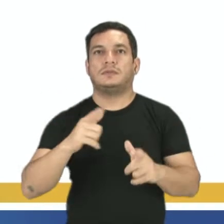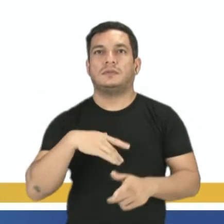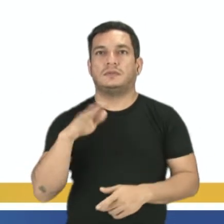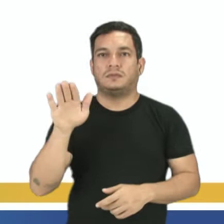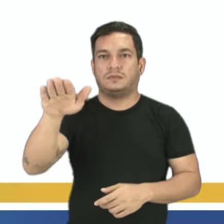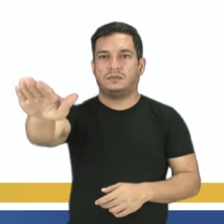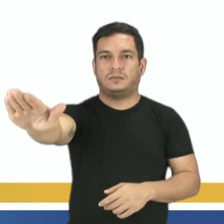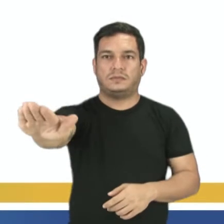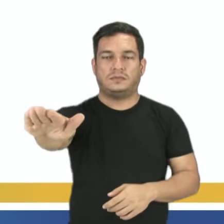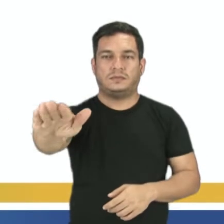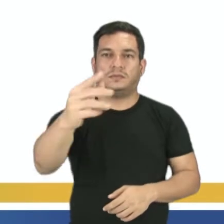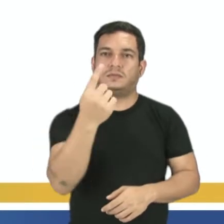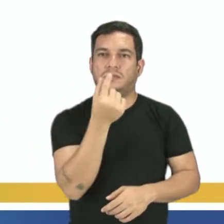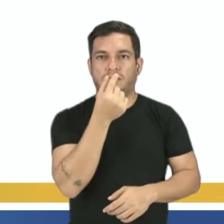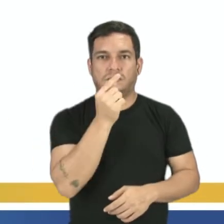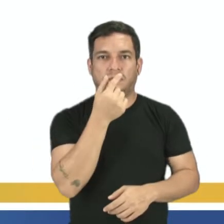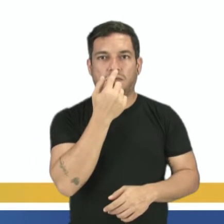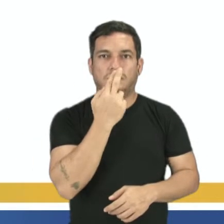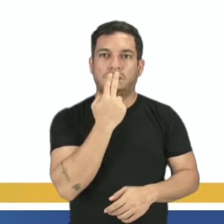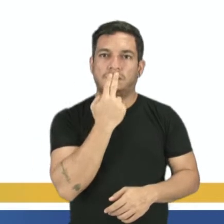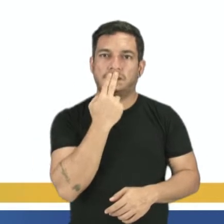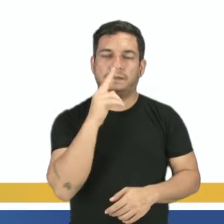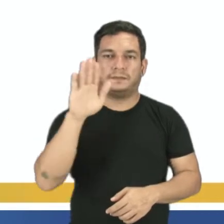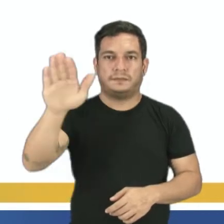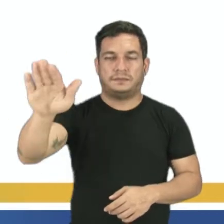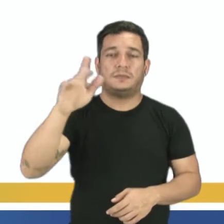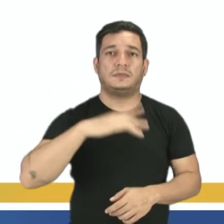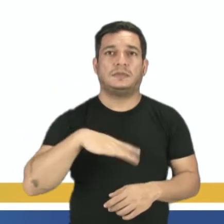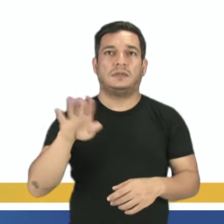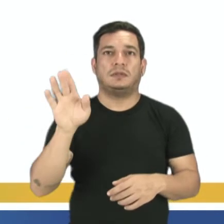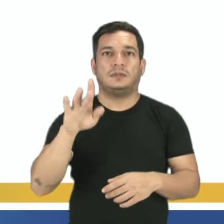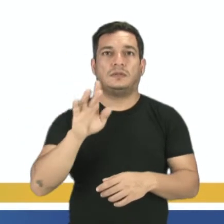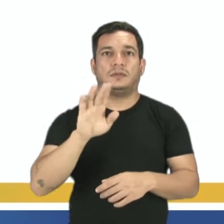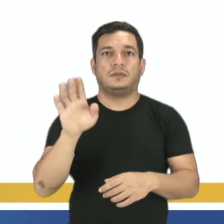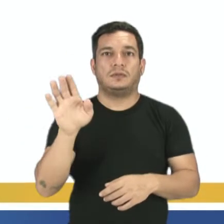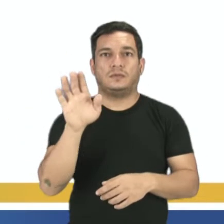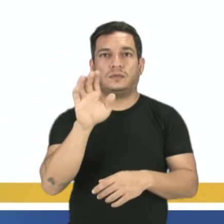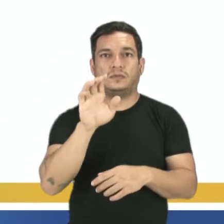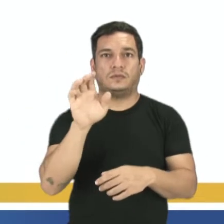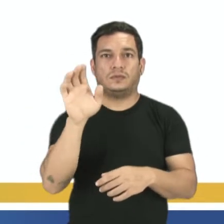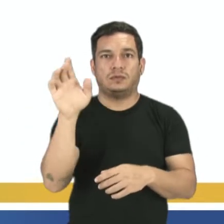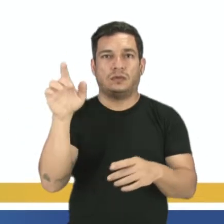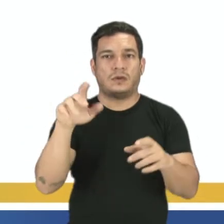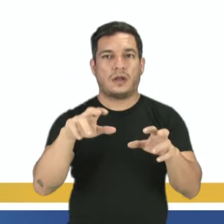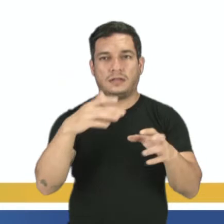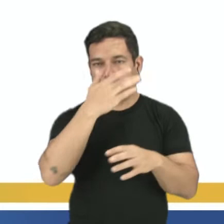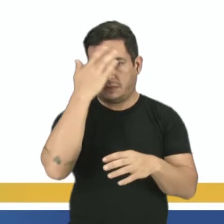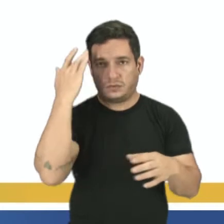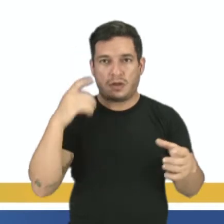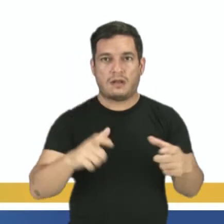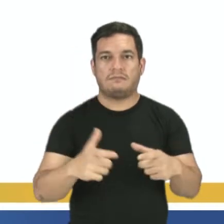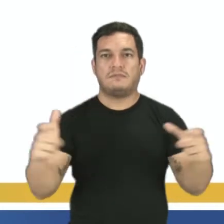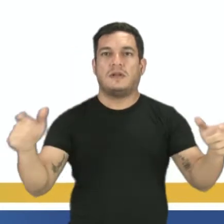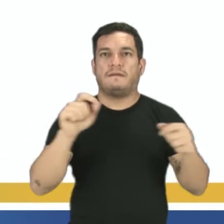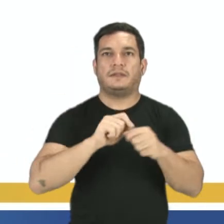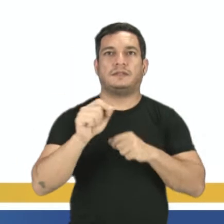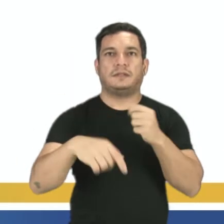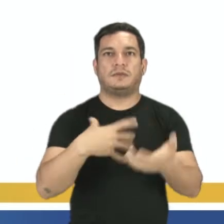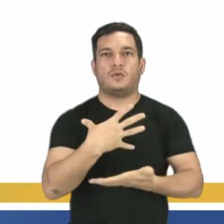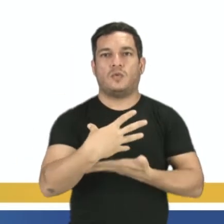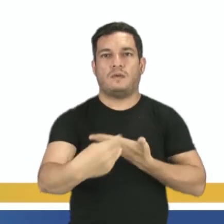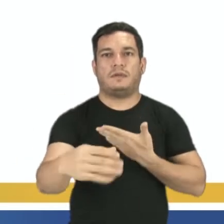ergue a mão, e aí um estádio inteiro, né, fazendo essa apologia, né, à imagem de